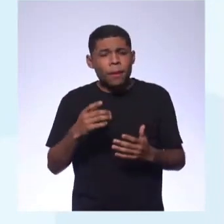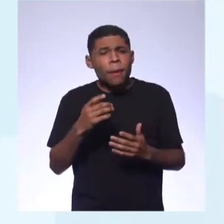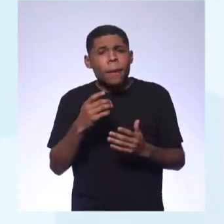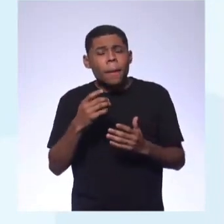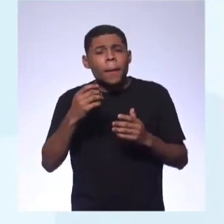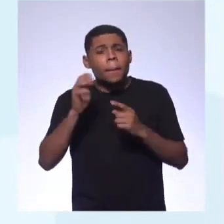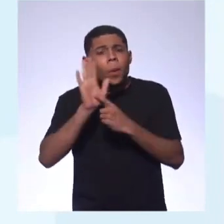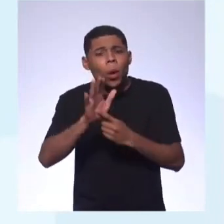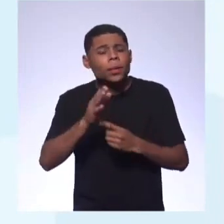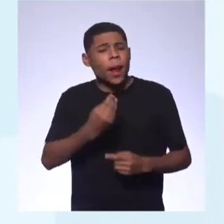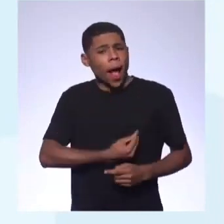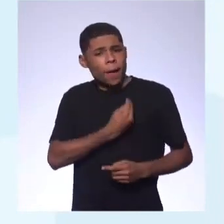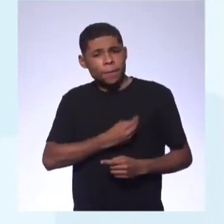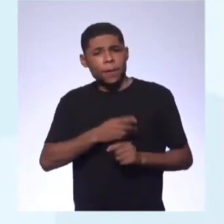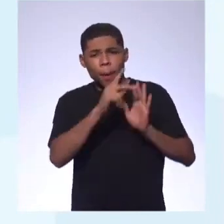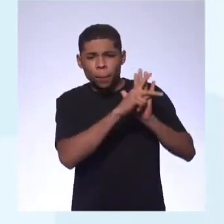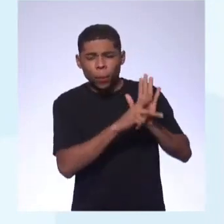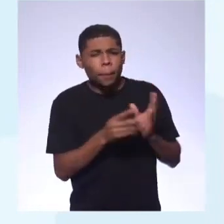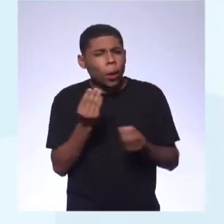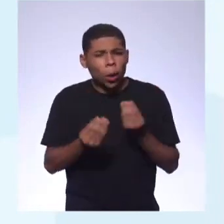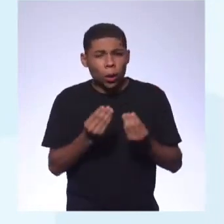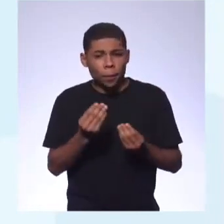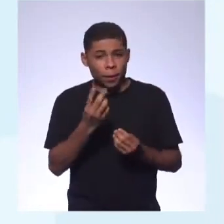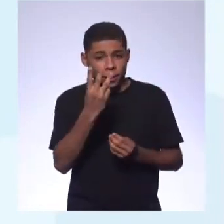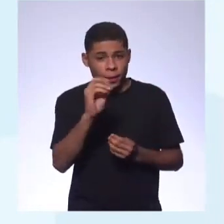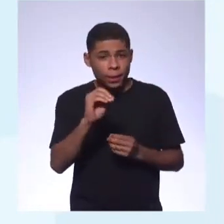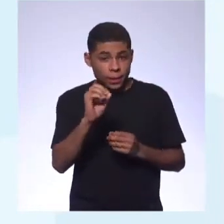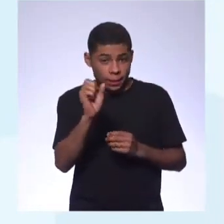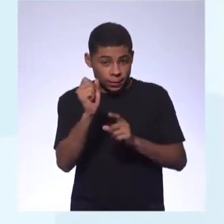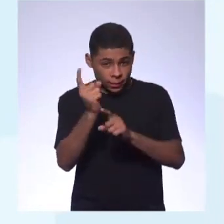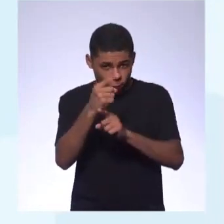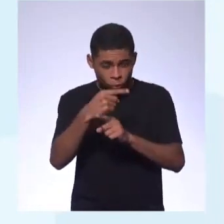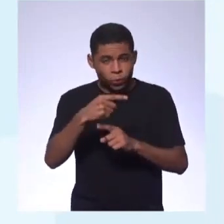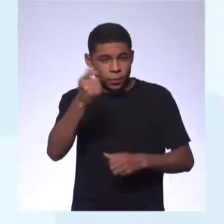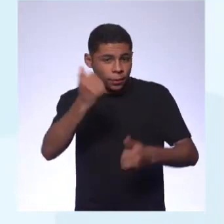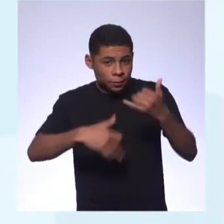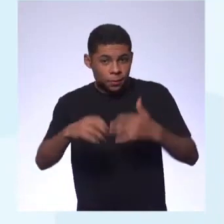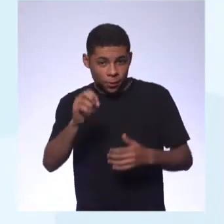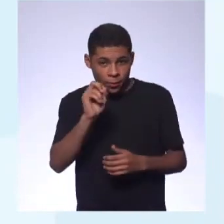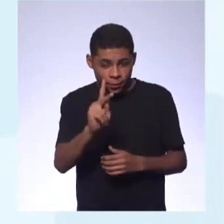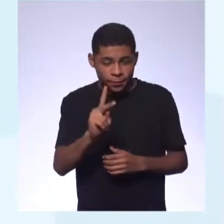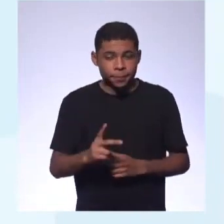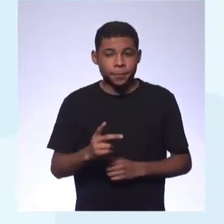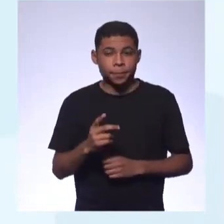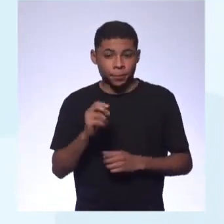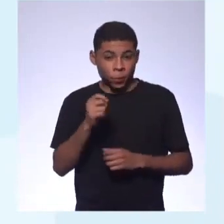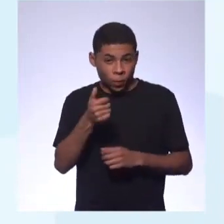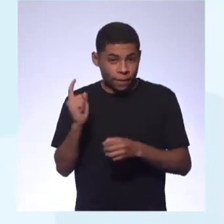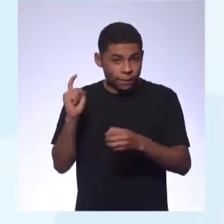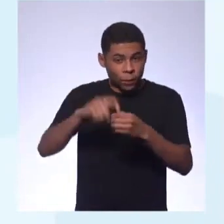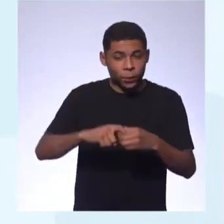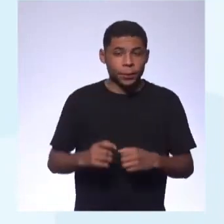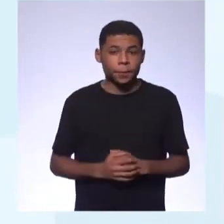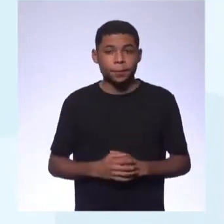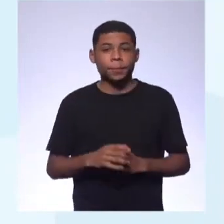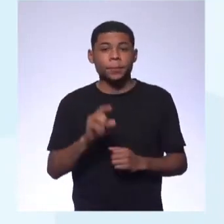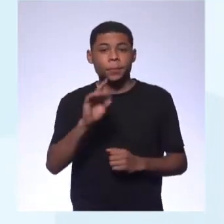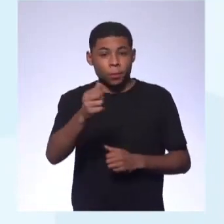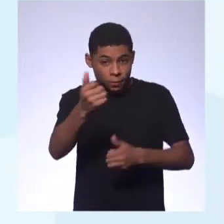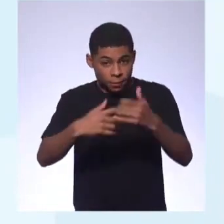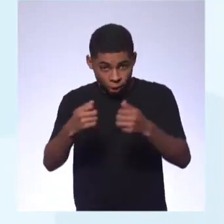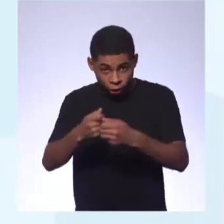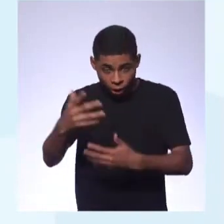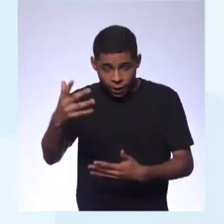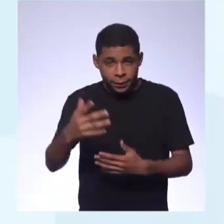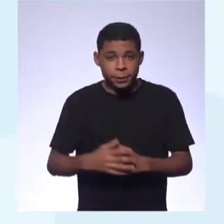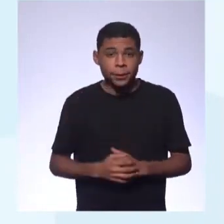no poema? Eu vou dar 30 segundinhos e a gente já volta. Gente, só comenta aí para